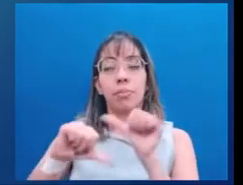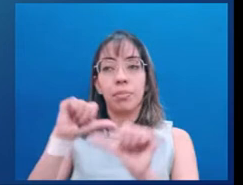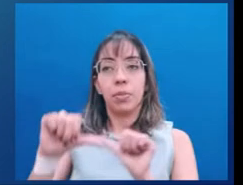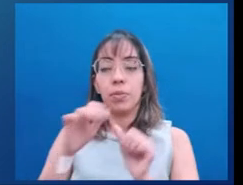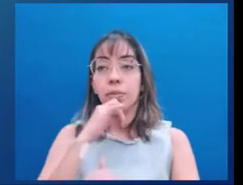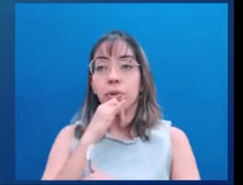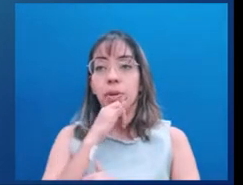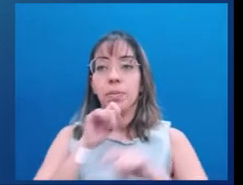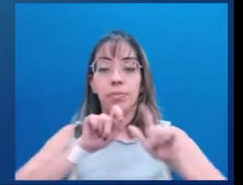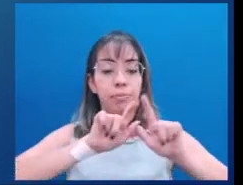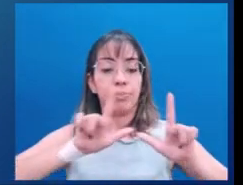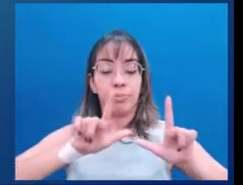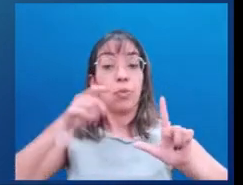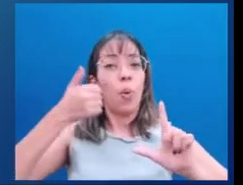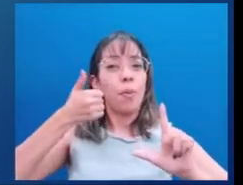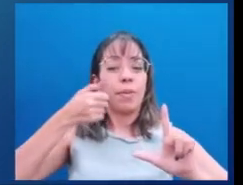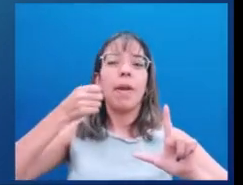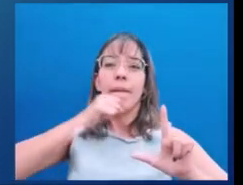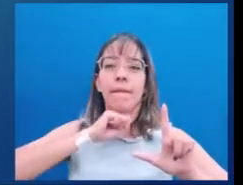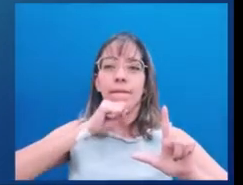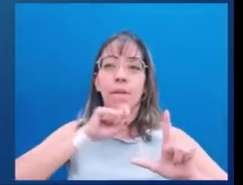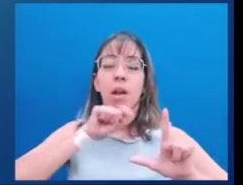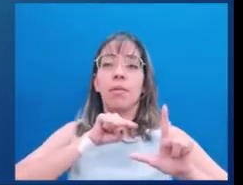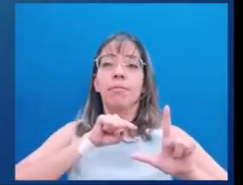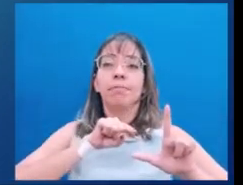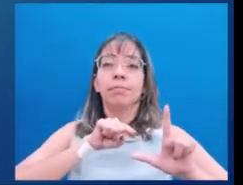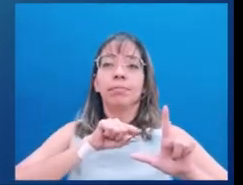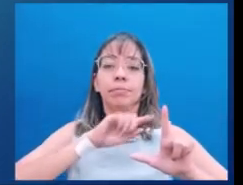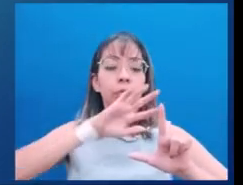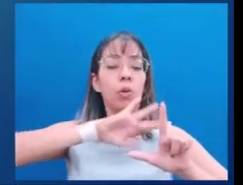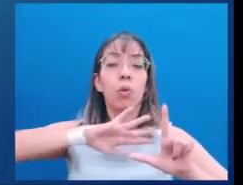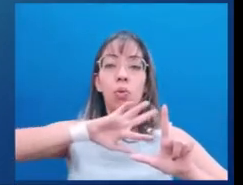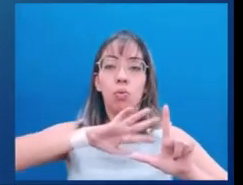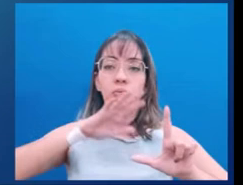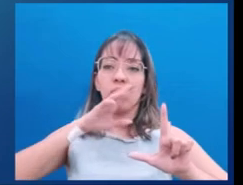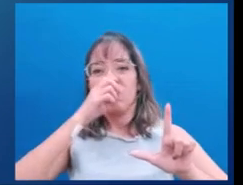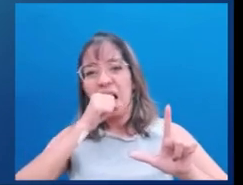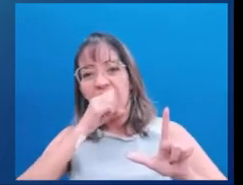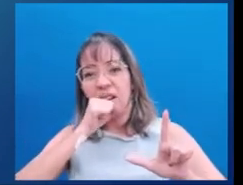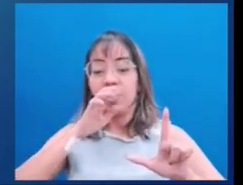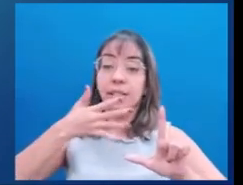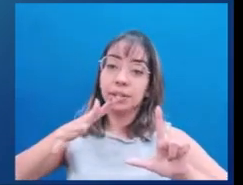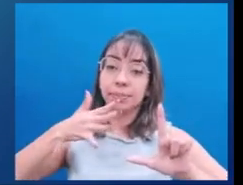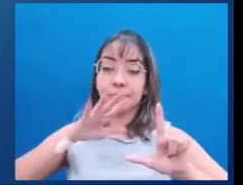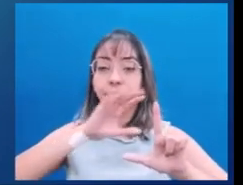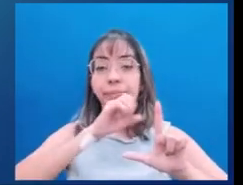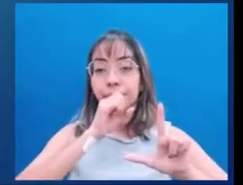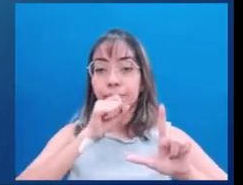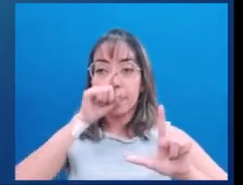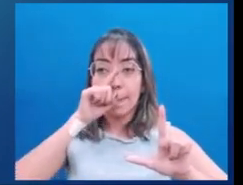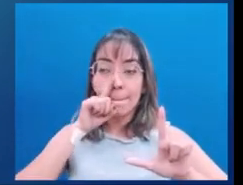pictogramas. Então, o fundo, como eu havia comentado, vocês tinham visto também em slides anteriores, era esse